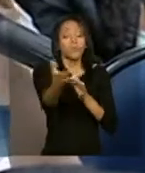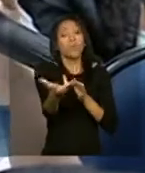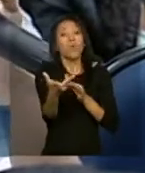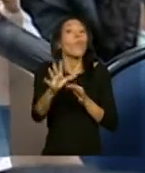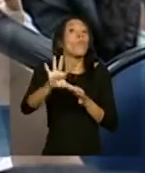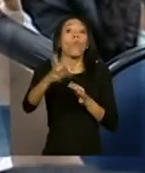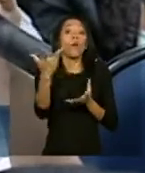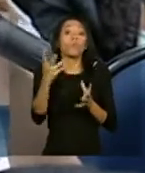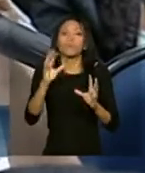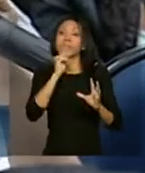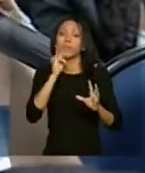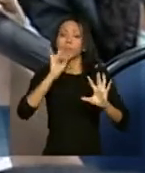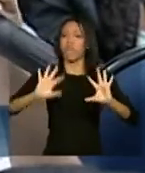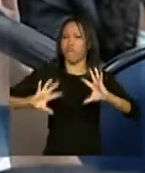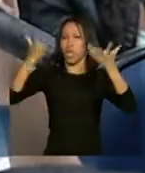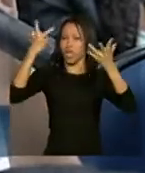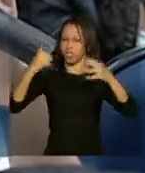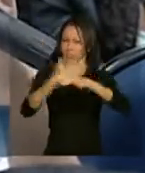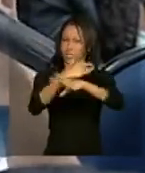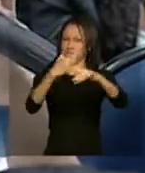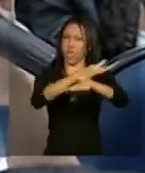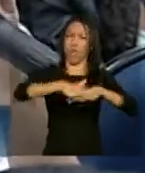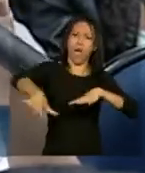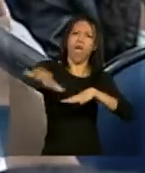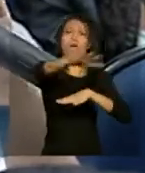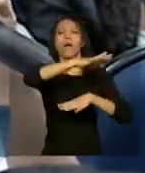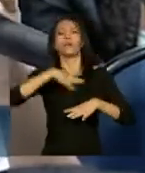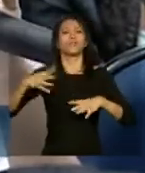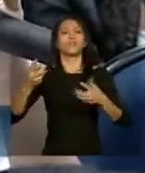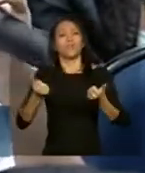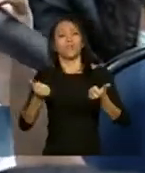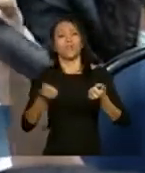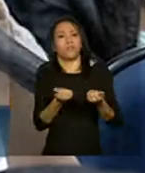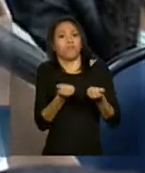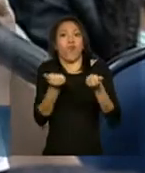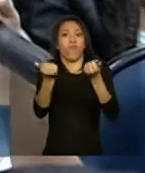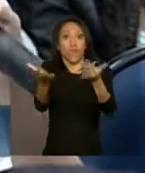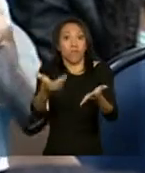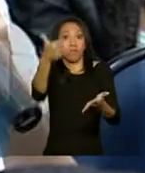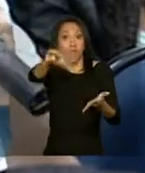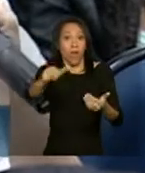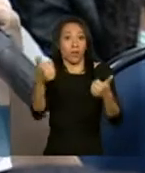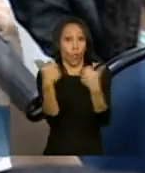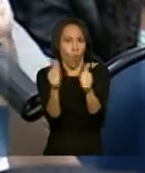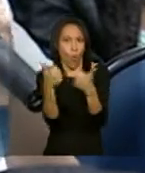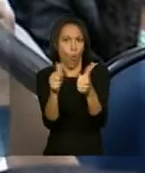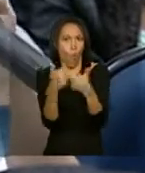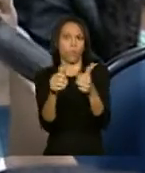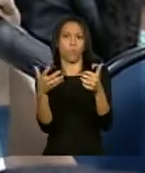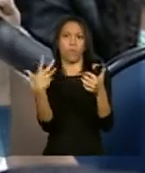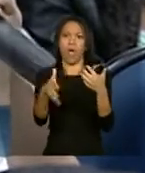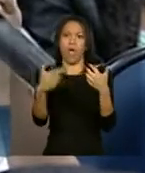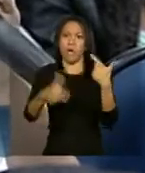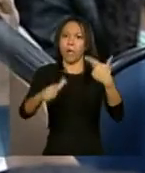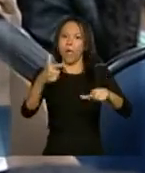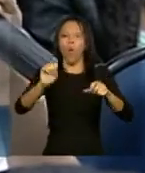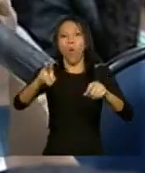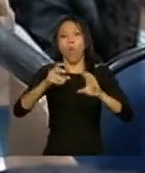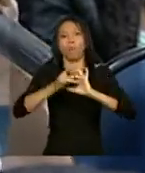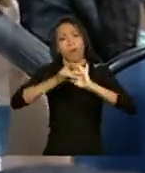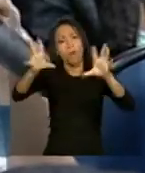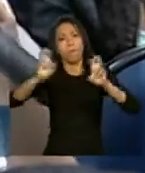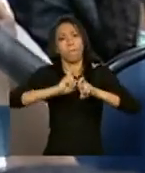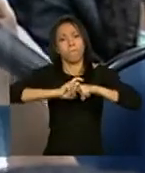tem alguma festa na cidade, alguma coisa assim, muitas vezes eles disponibilizam sistemas de transporte a mais, ou às vezes até liberam, por exemplo, o metrô,